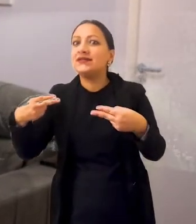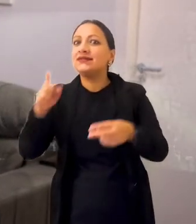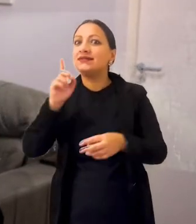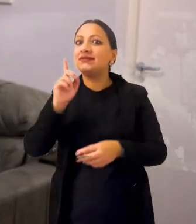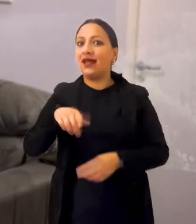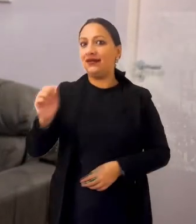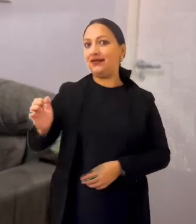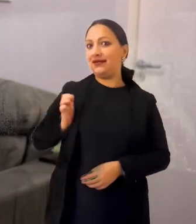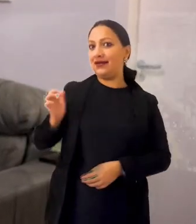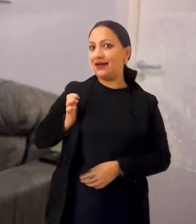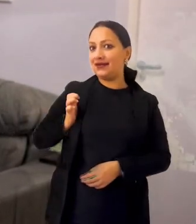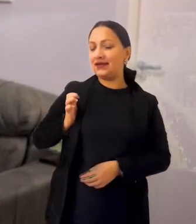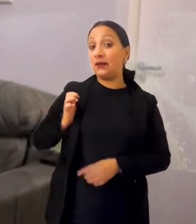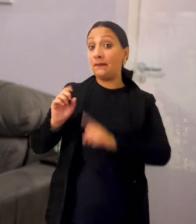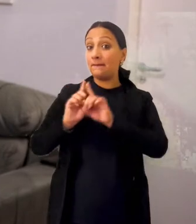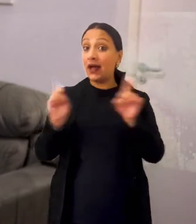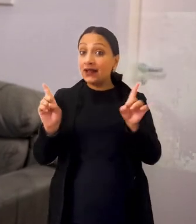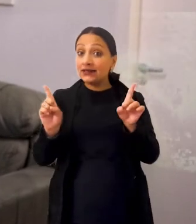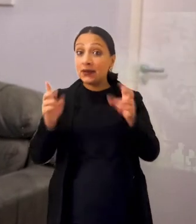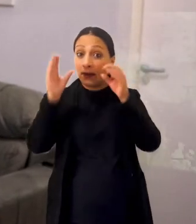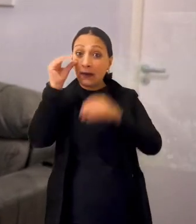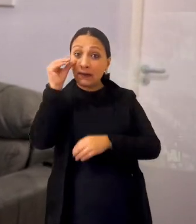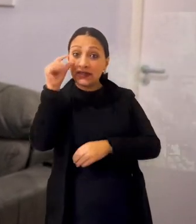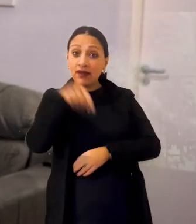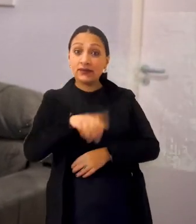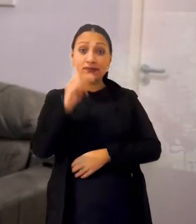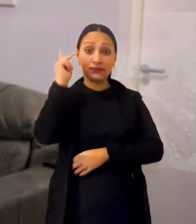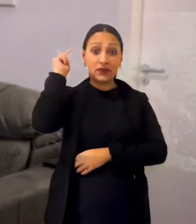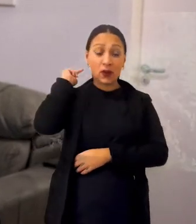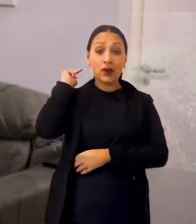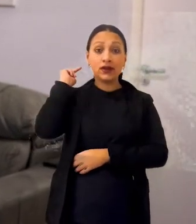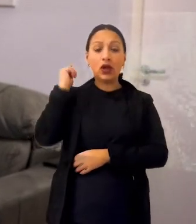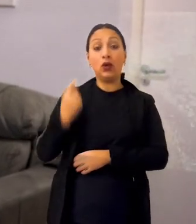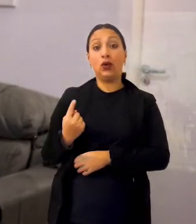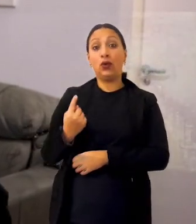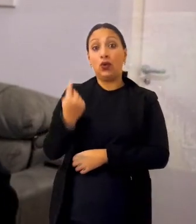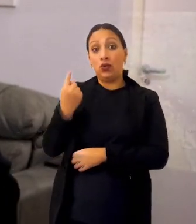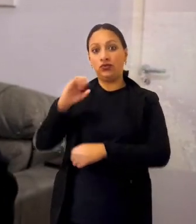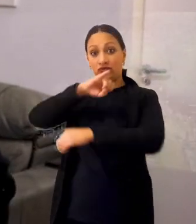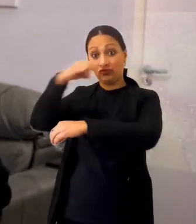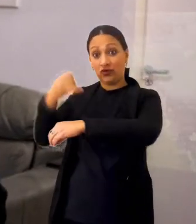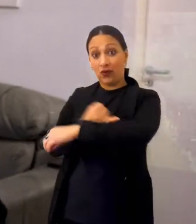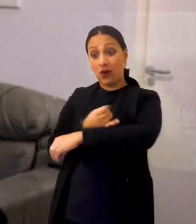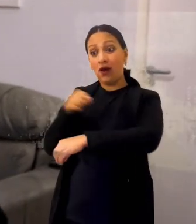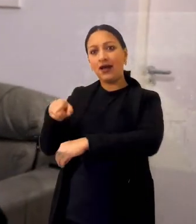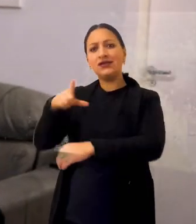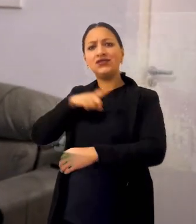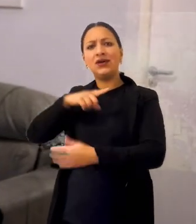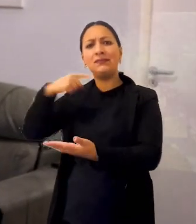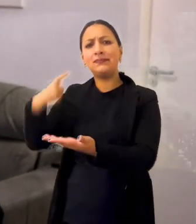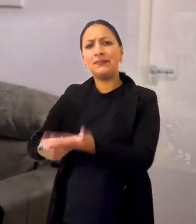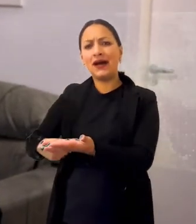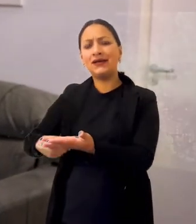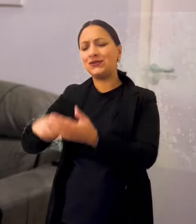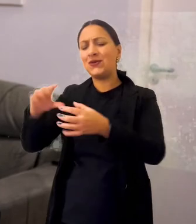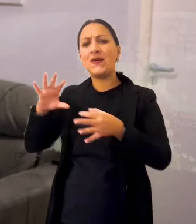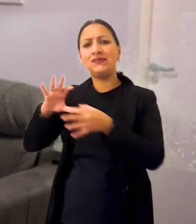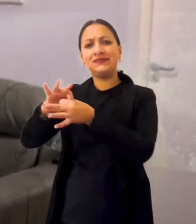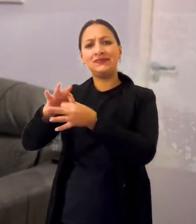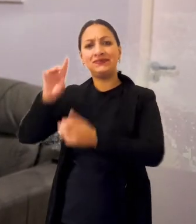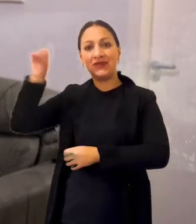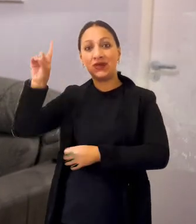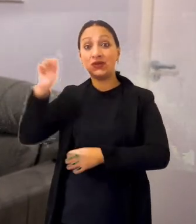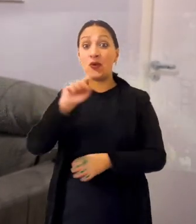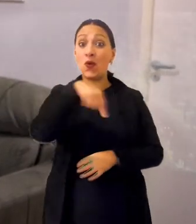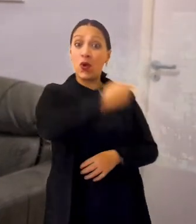de duas pessoas, uma que tinha riqueza, mas tinha uma riqueza maior. Ele tinha um relacionamento, ele tinha um pacto, ele tinha uma aliança com